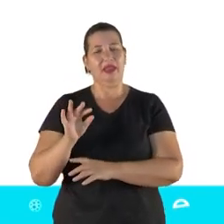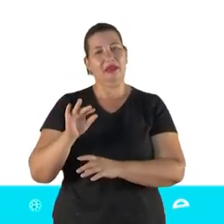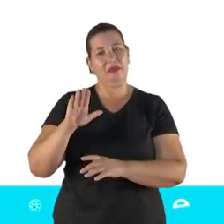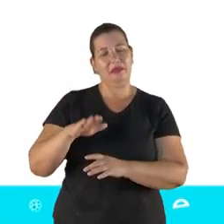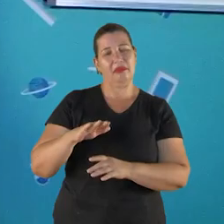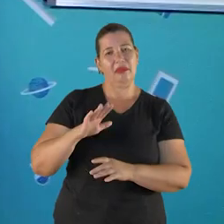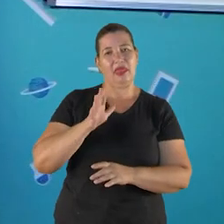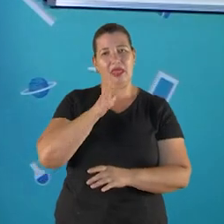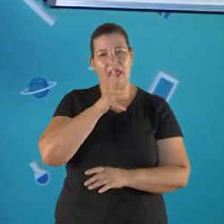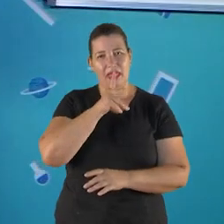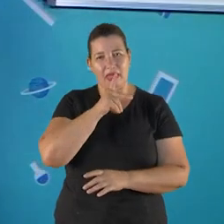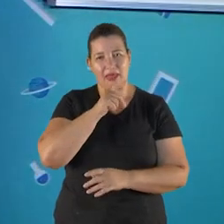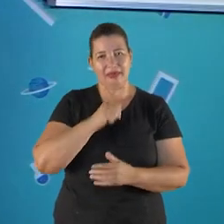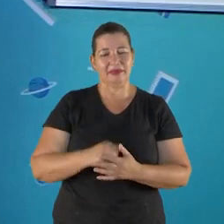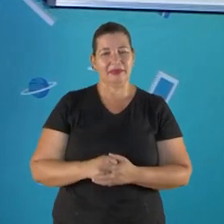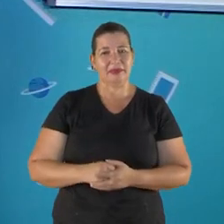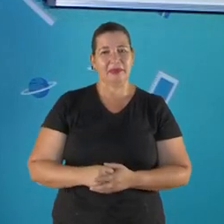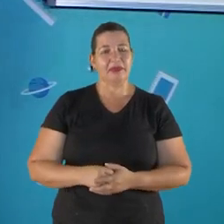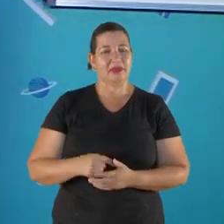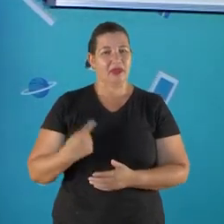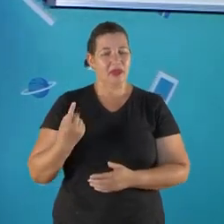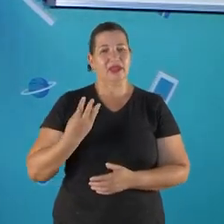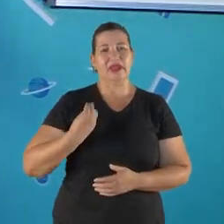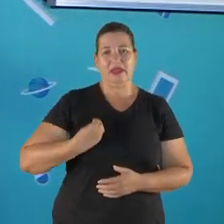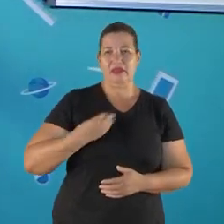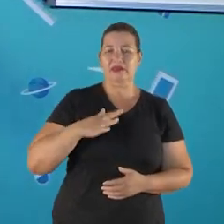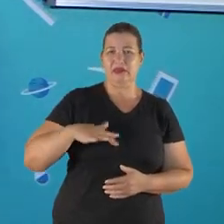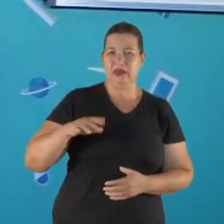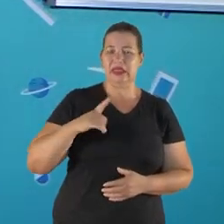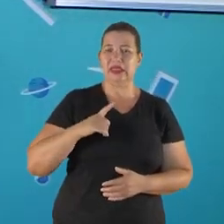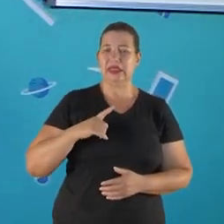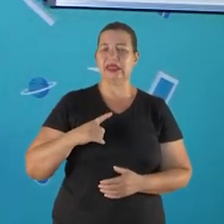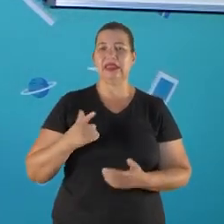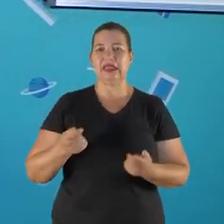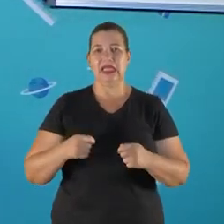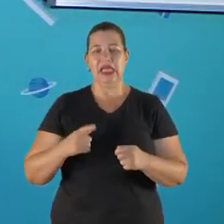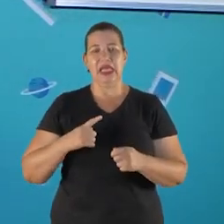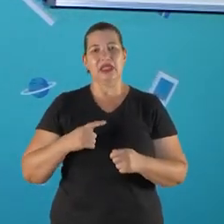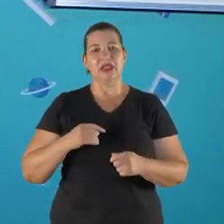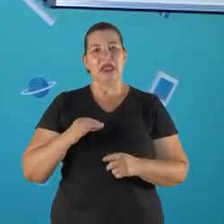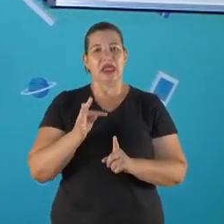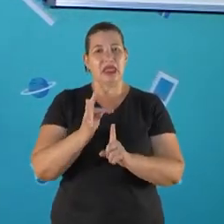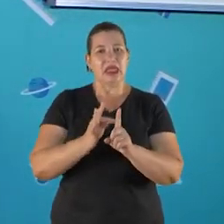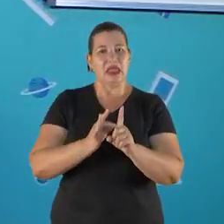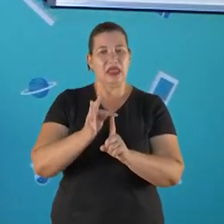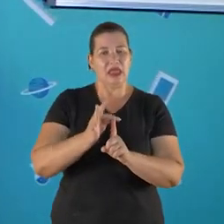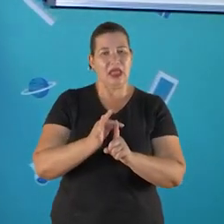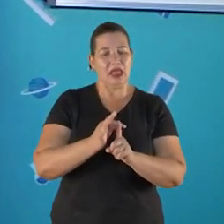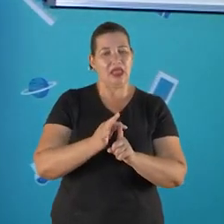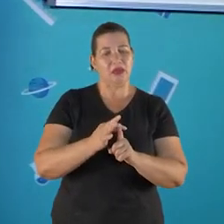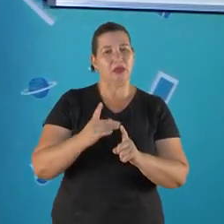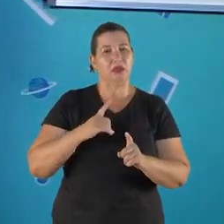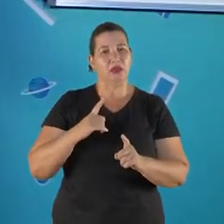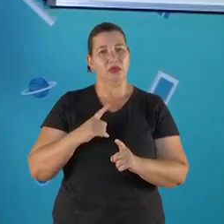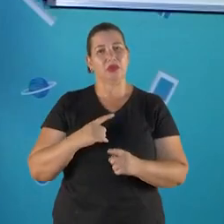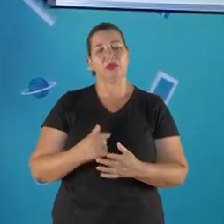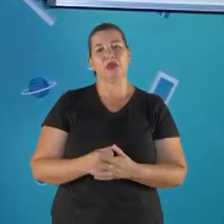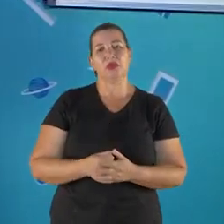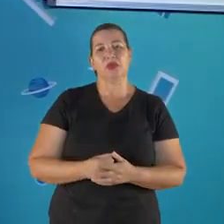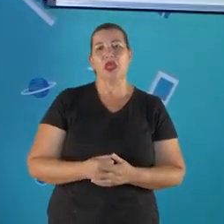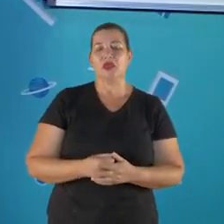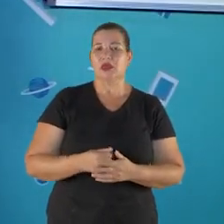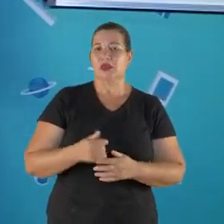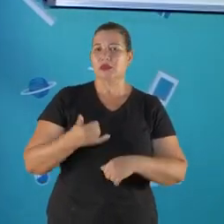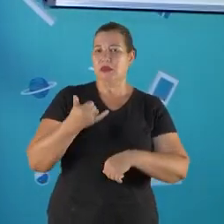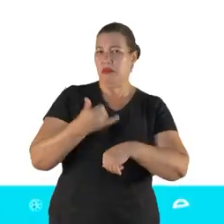madeira. Em nosso cotidiano, encontramos várias aplicações da condução térmica, tanto